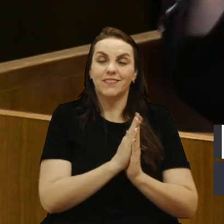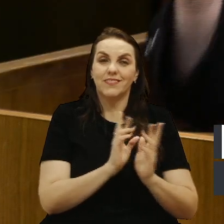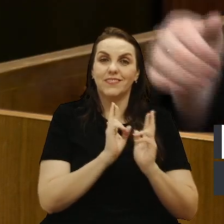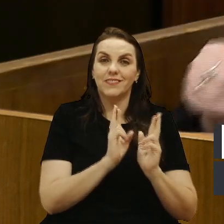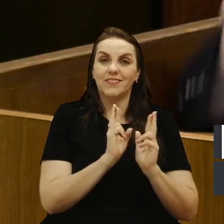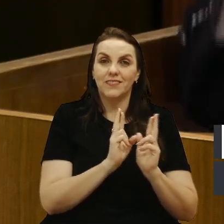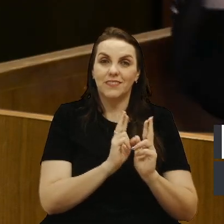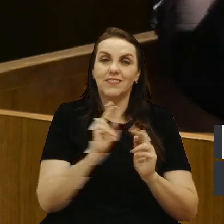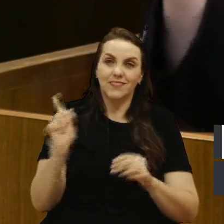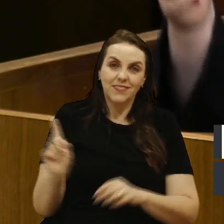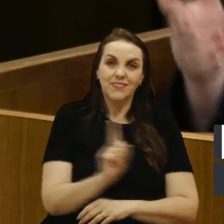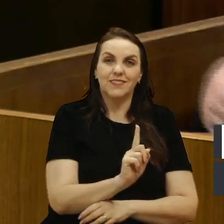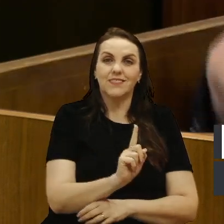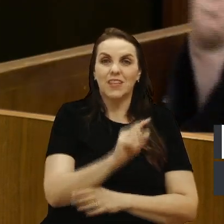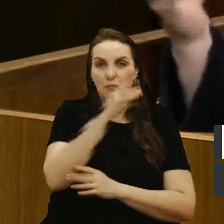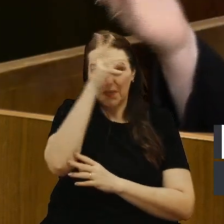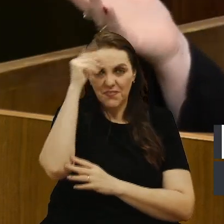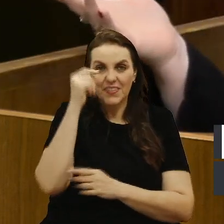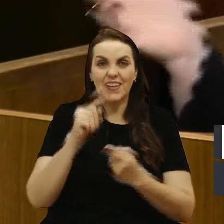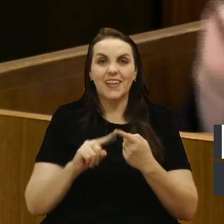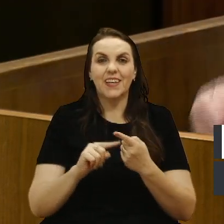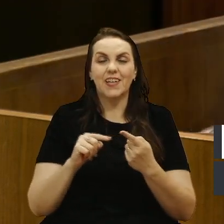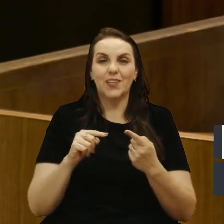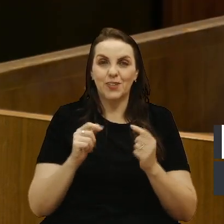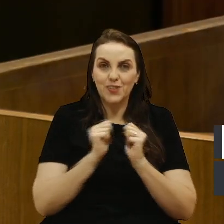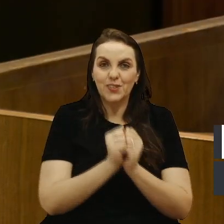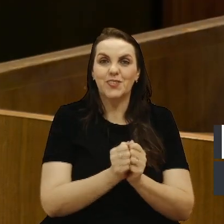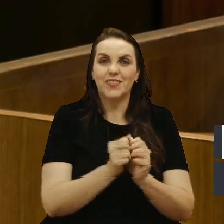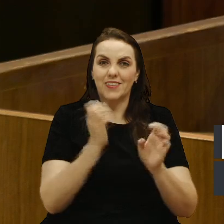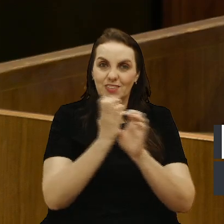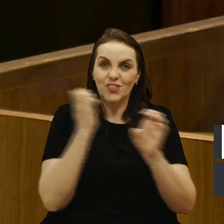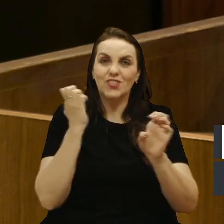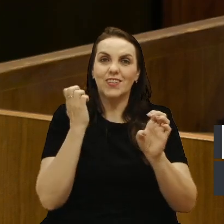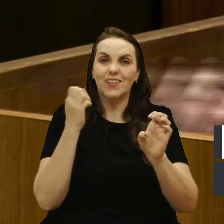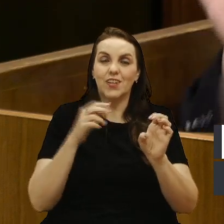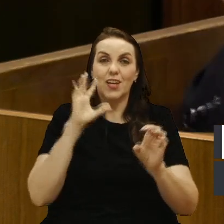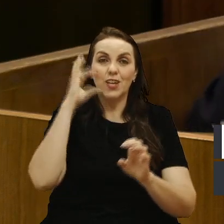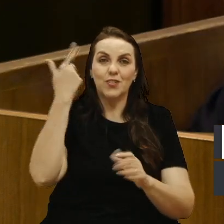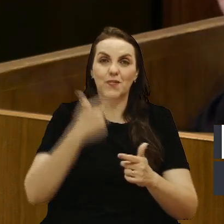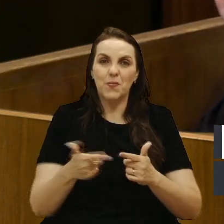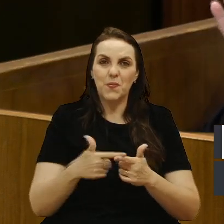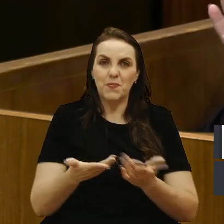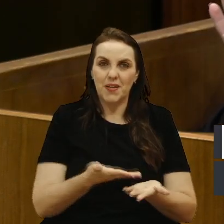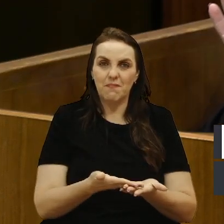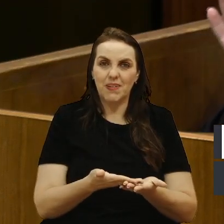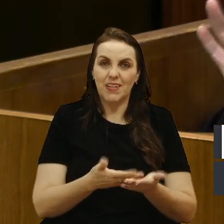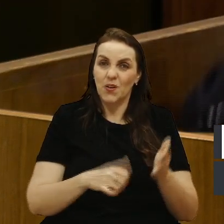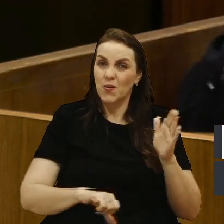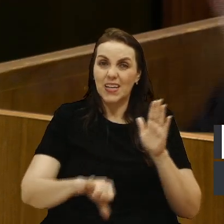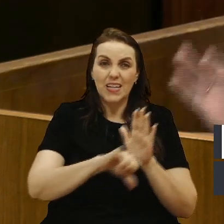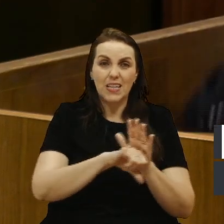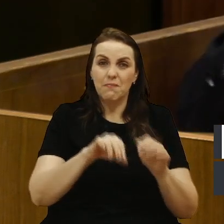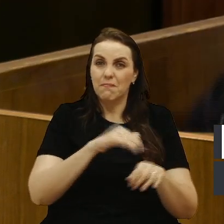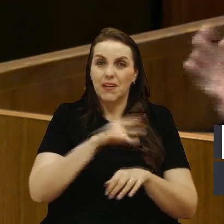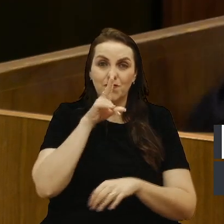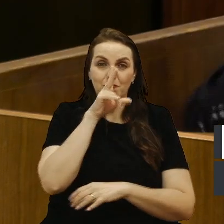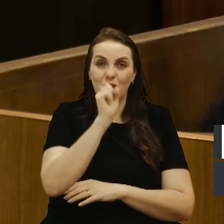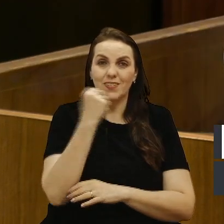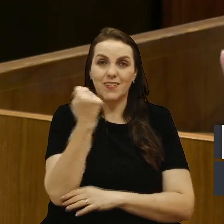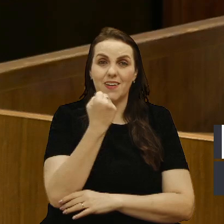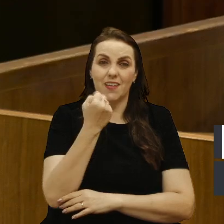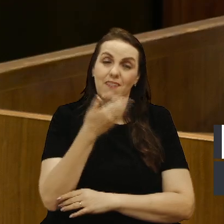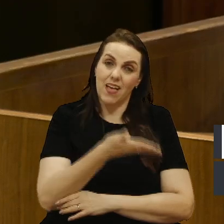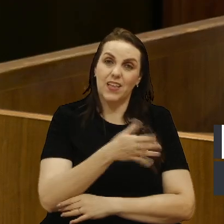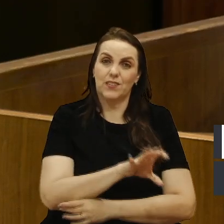o subprefeito, o capataz, eu, engenheiro, para resolver o seu problema. Esse é o maior crime. Este é o